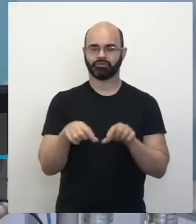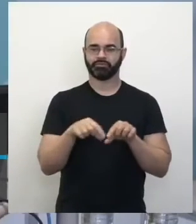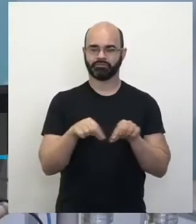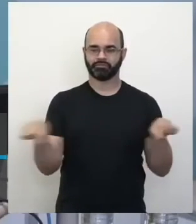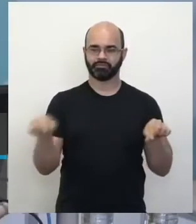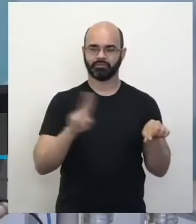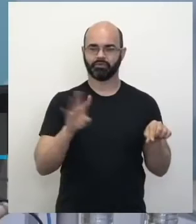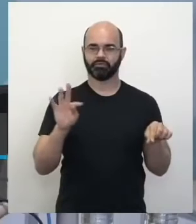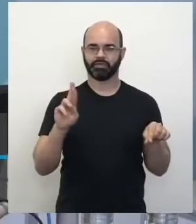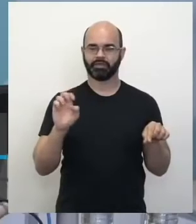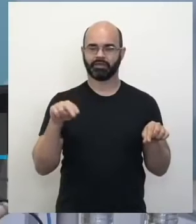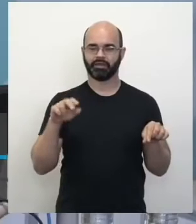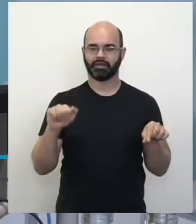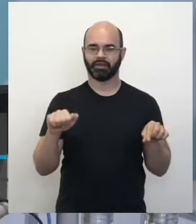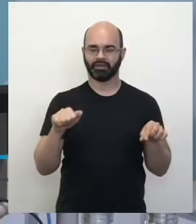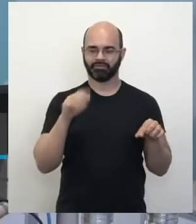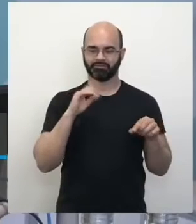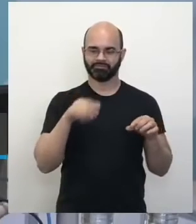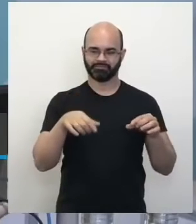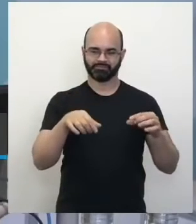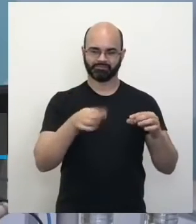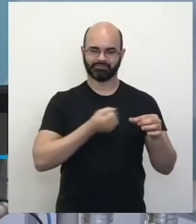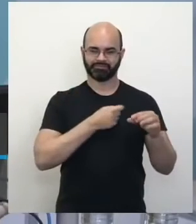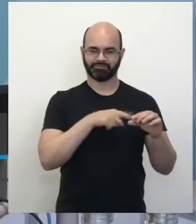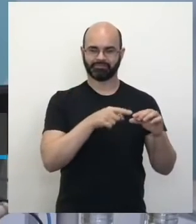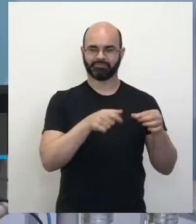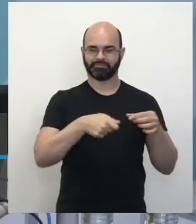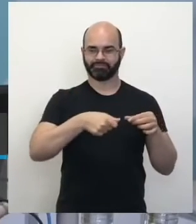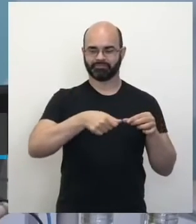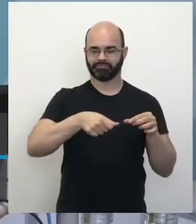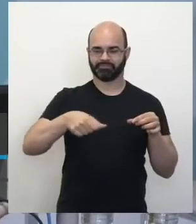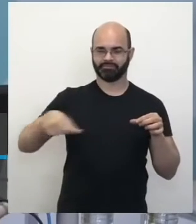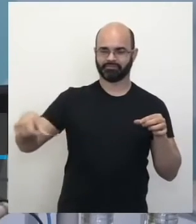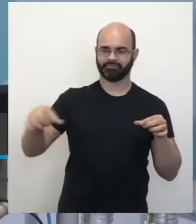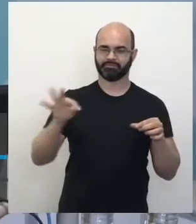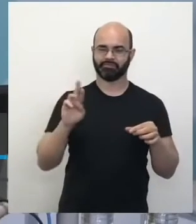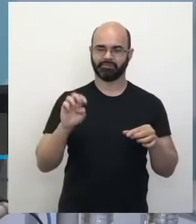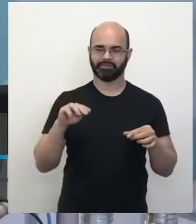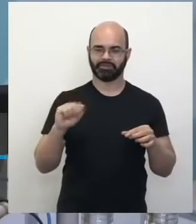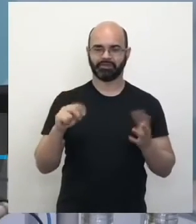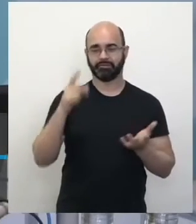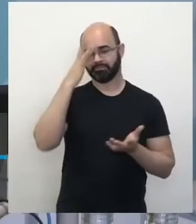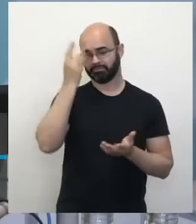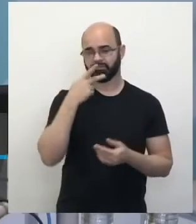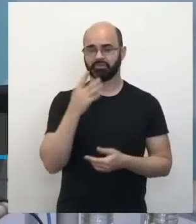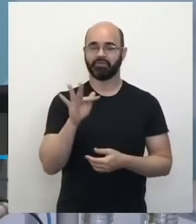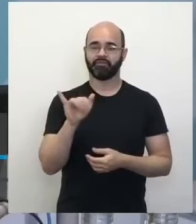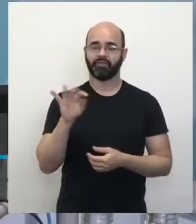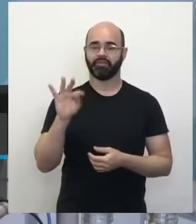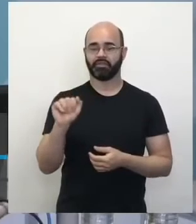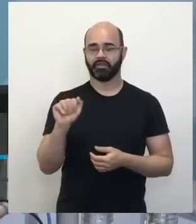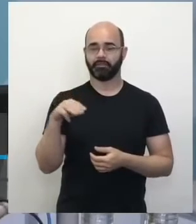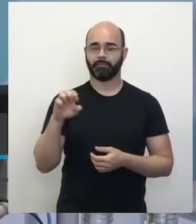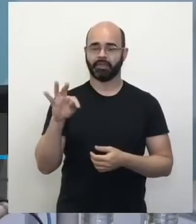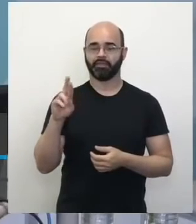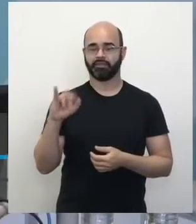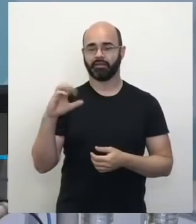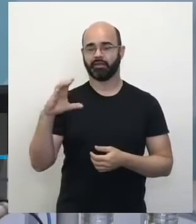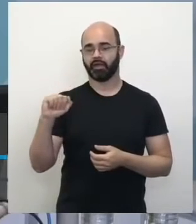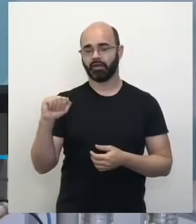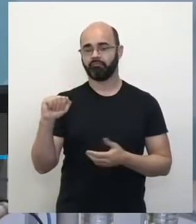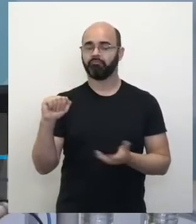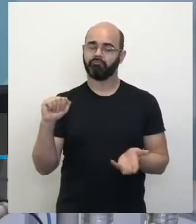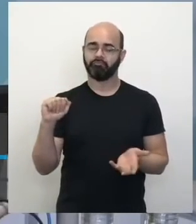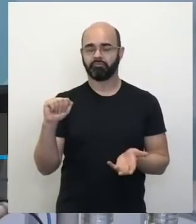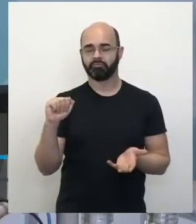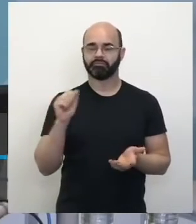nome aí específico da imagem 1, muitos colocando também como fita métrica, né? Ah, Colocando legal. fita métrica